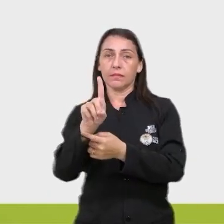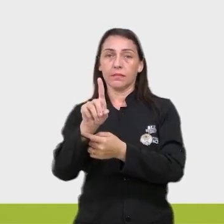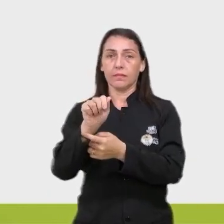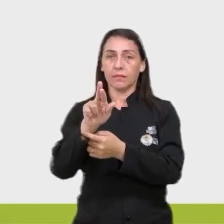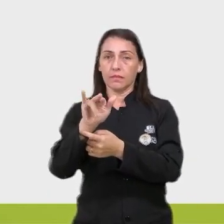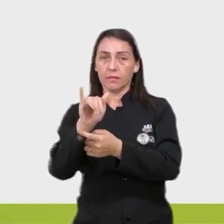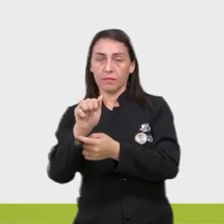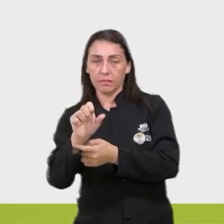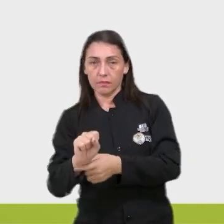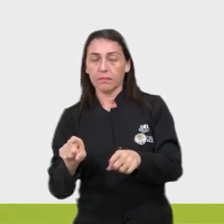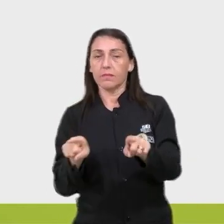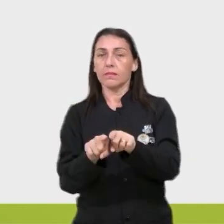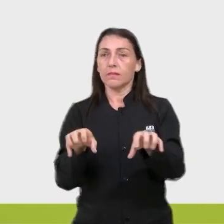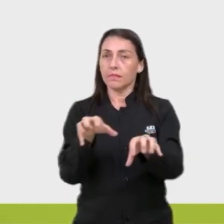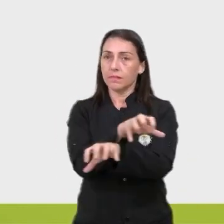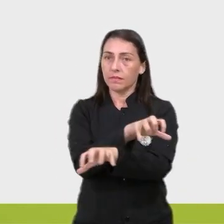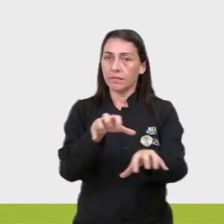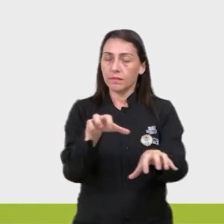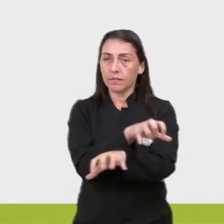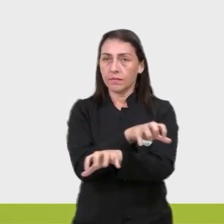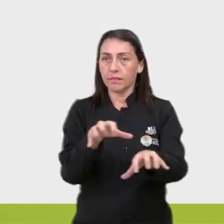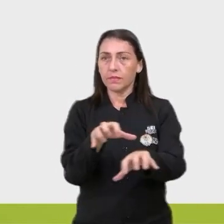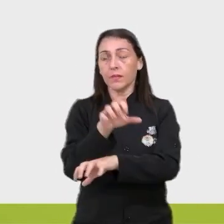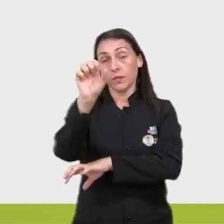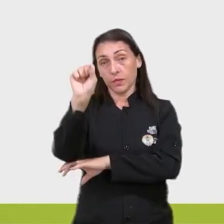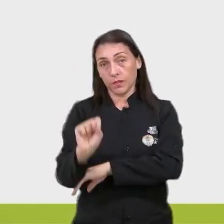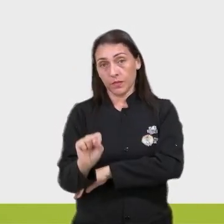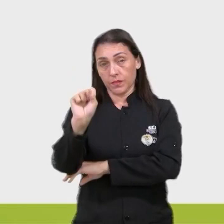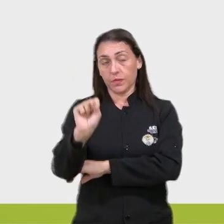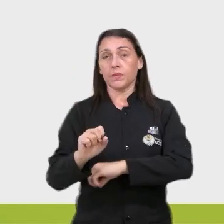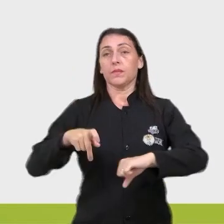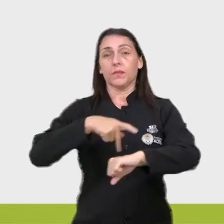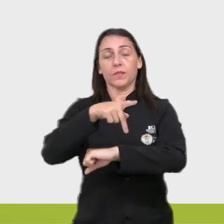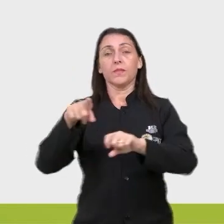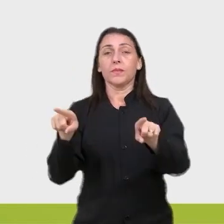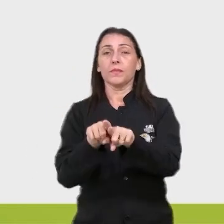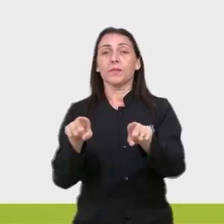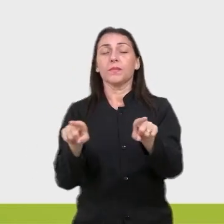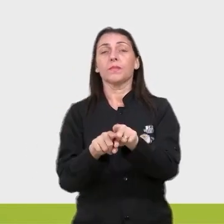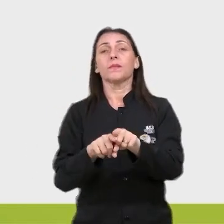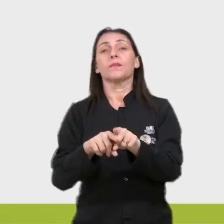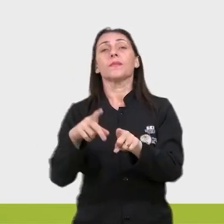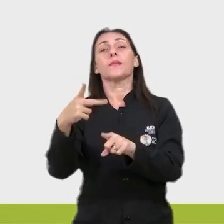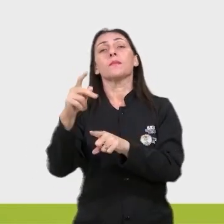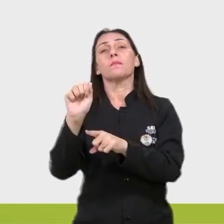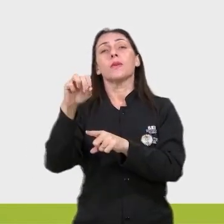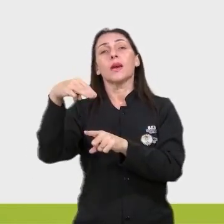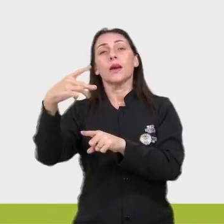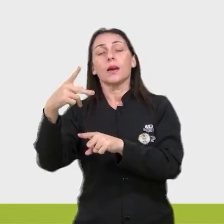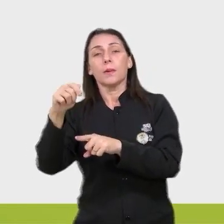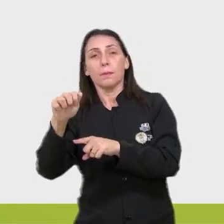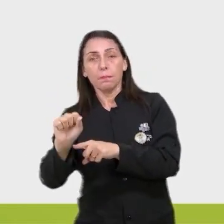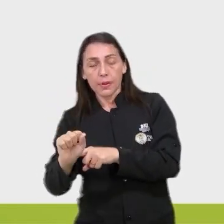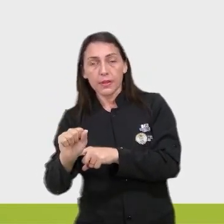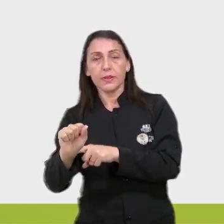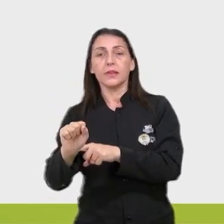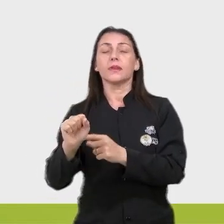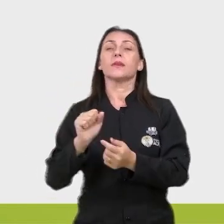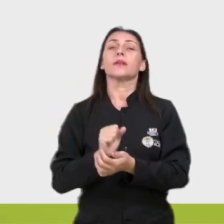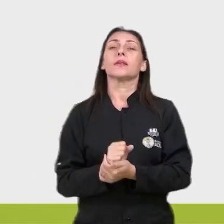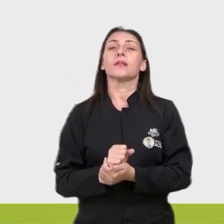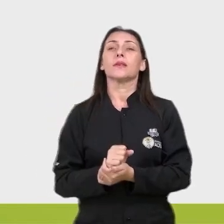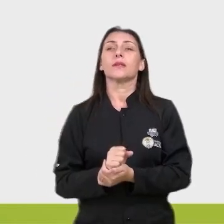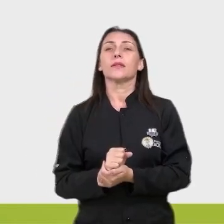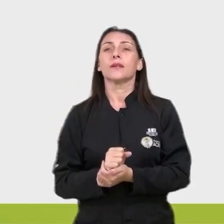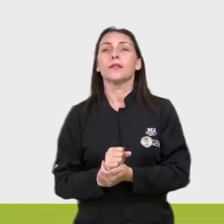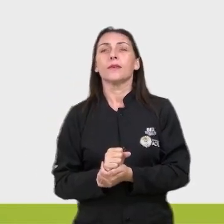Pradarias, também um domínio morfoclimático do sul do país, também conhecido como pampas gaúchos, tá? E